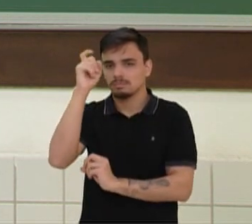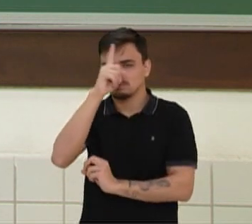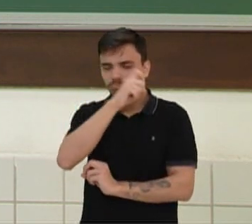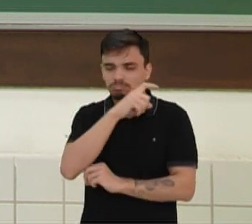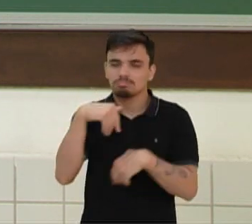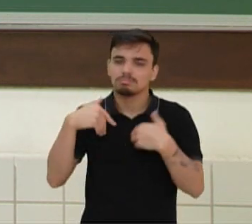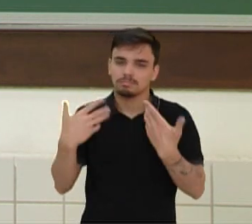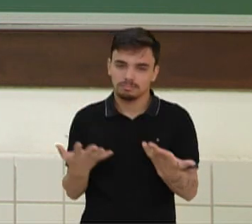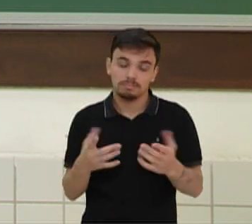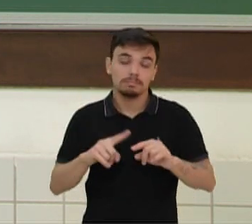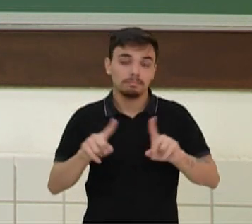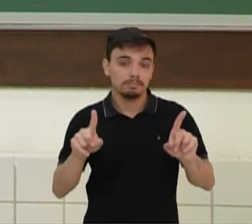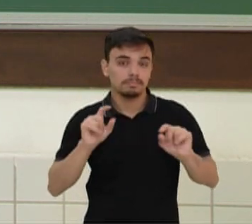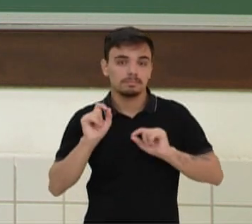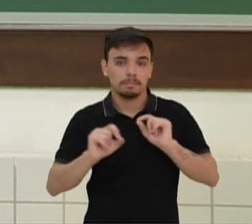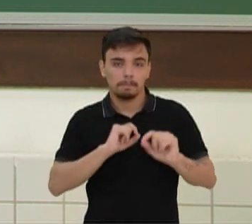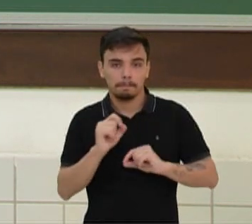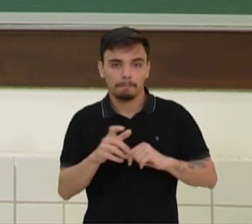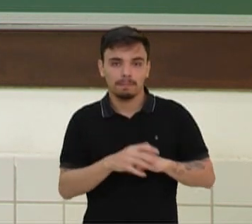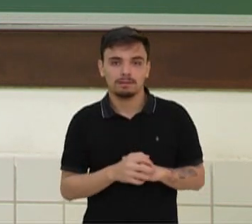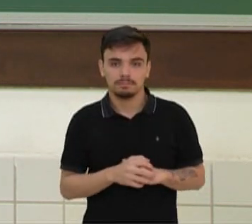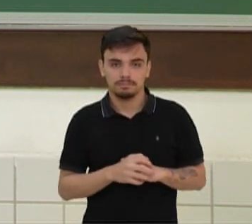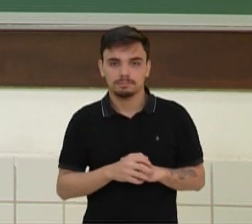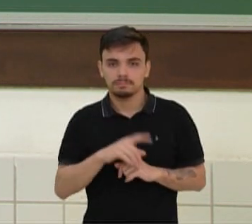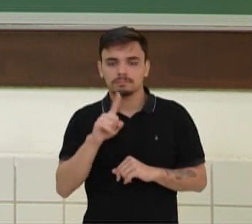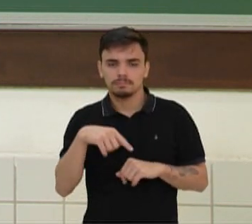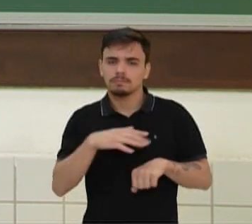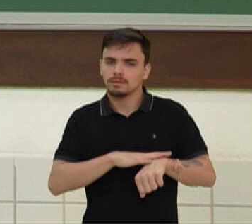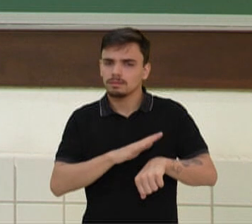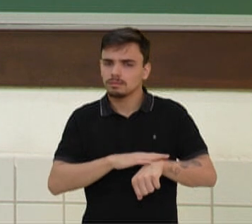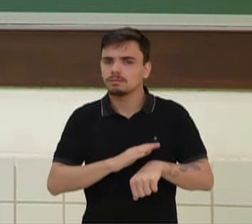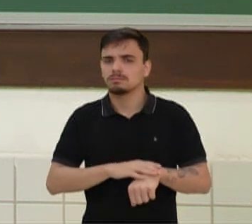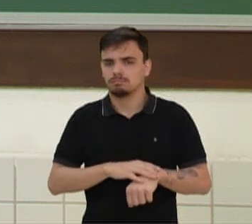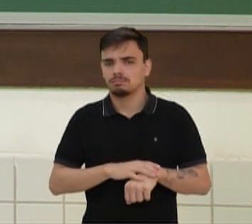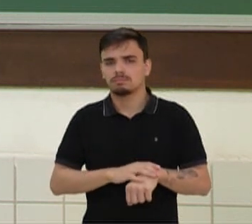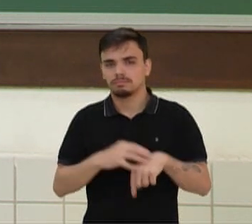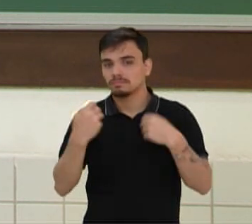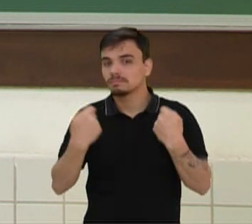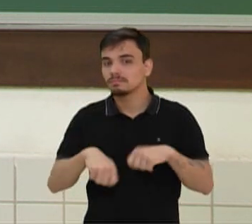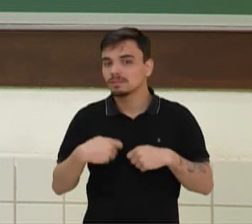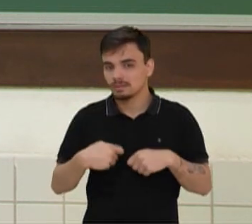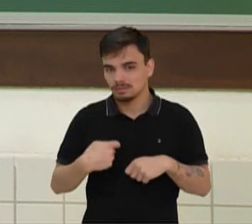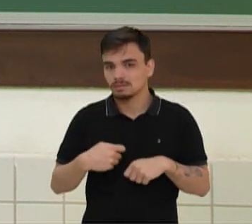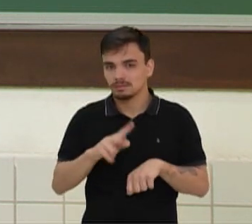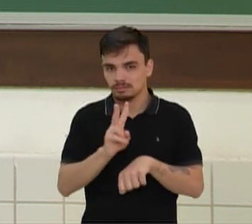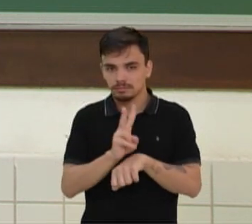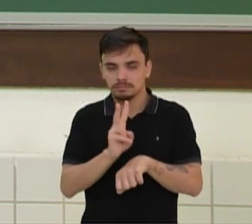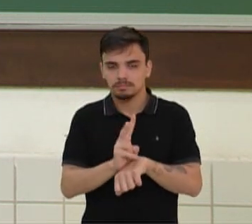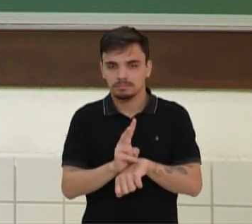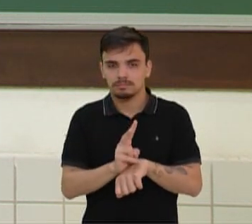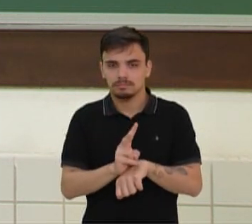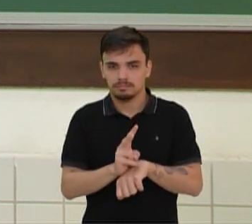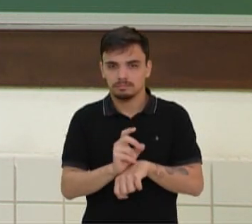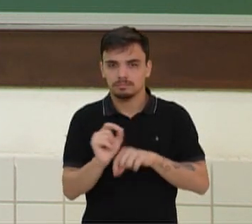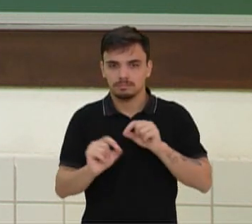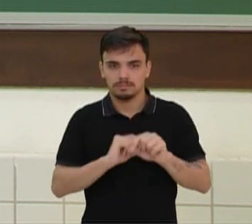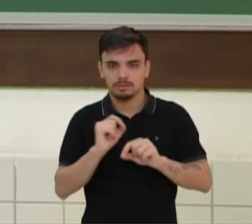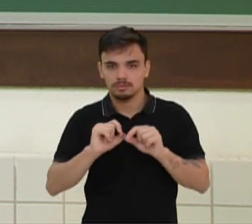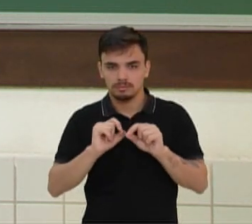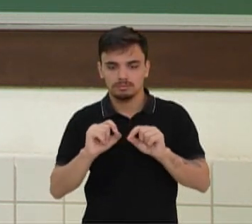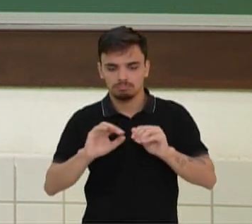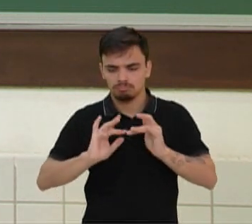não abraçar, mas agora que é uma situação, né? Que é um momento que nos cobra que é necessário